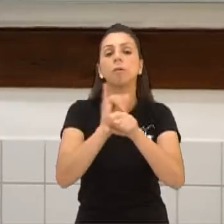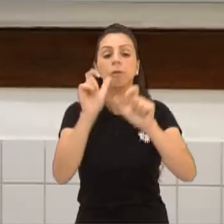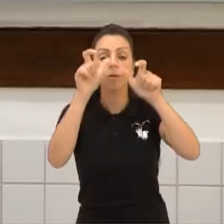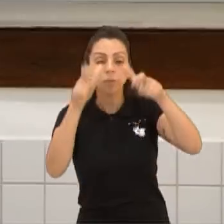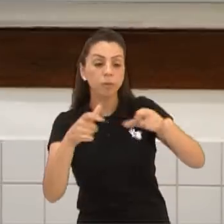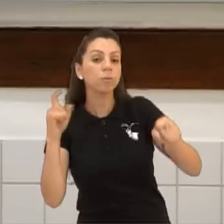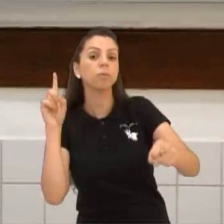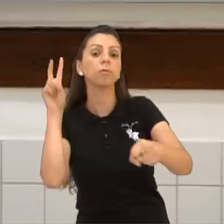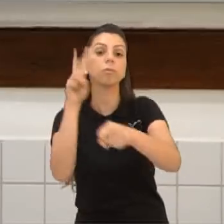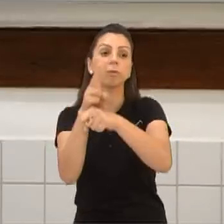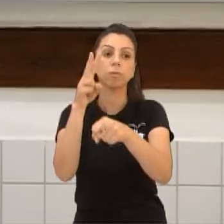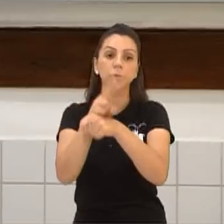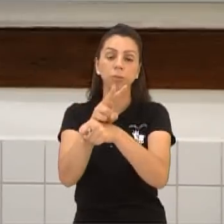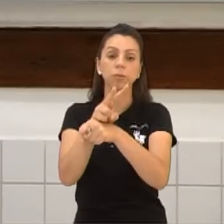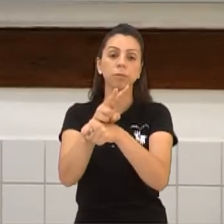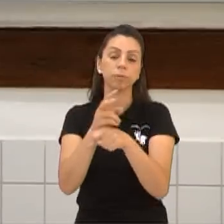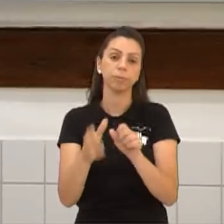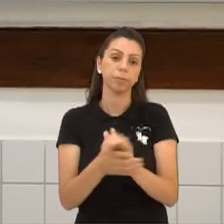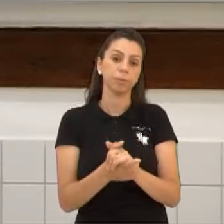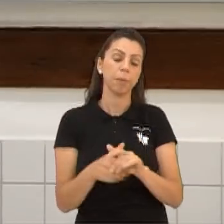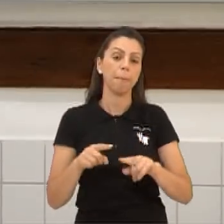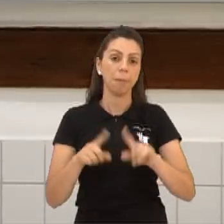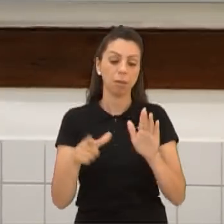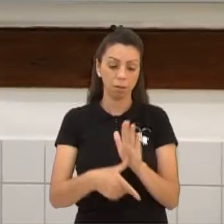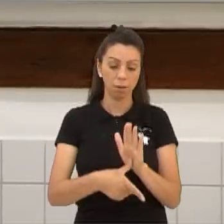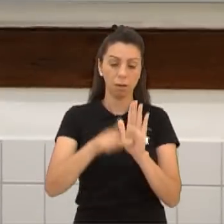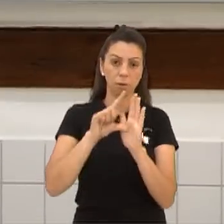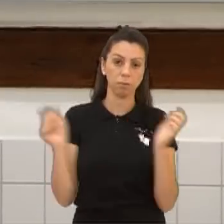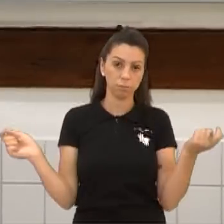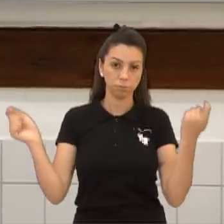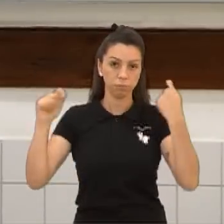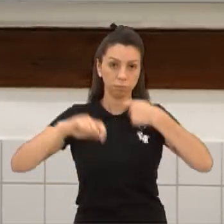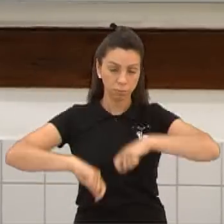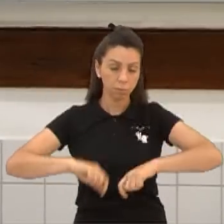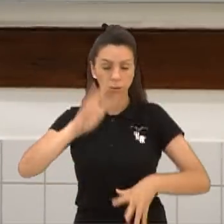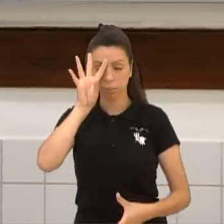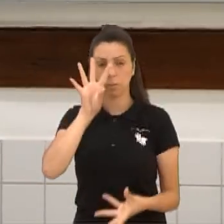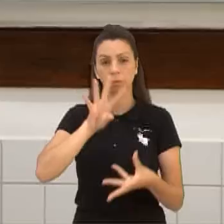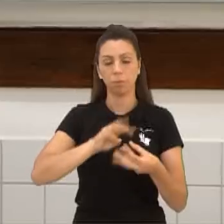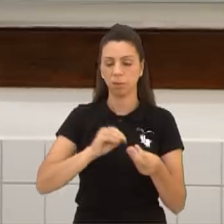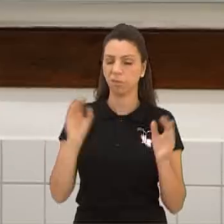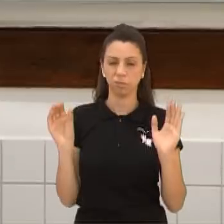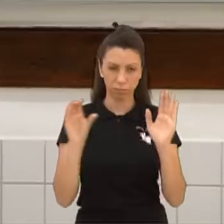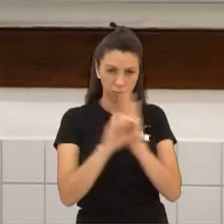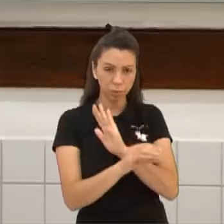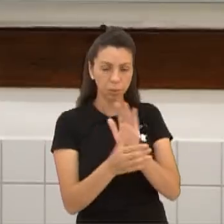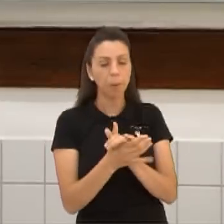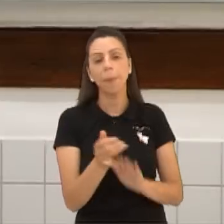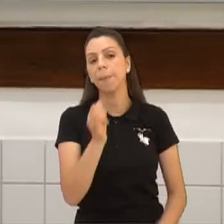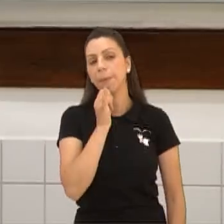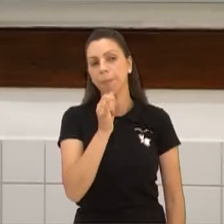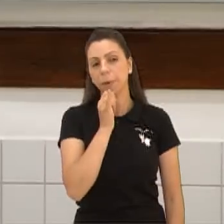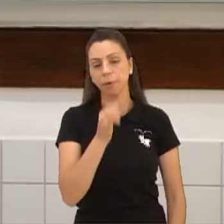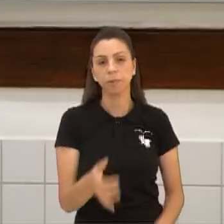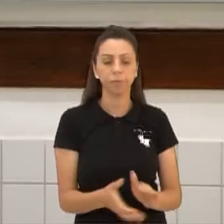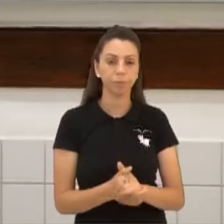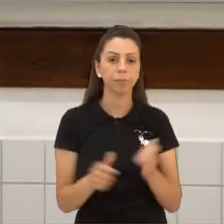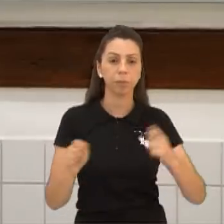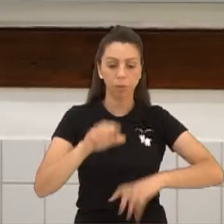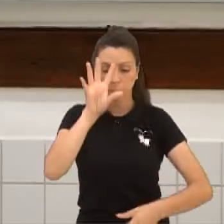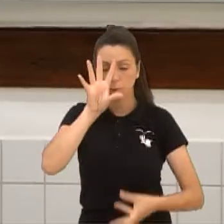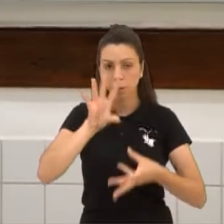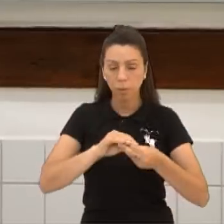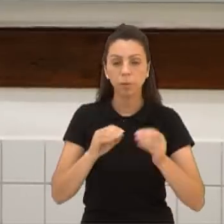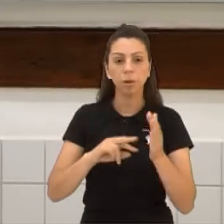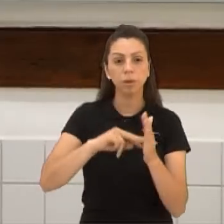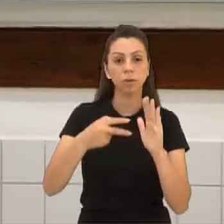de conservação, mas antes disso, nós precisamos entender alguns conceitos. Por exemplo, nós precisamos entender o que é